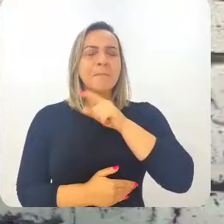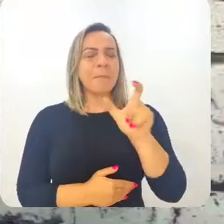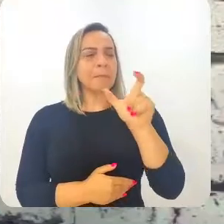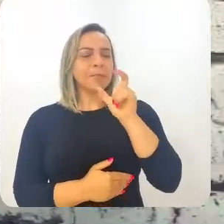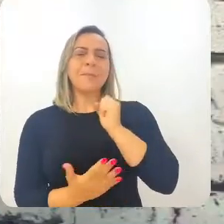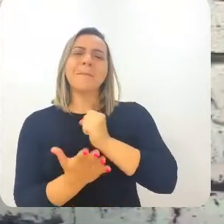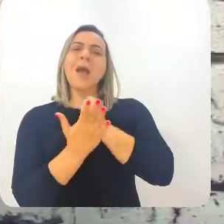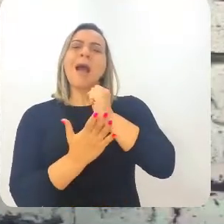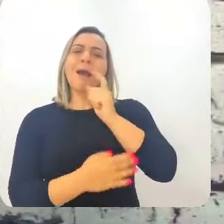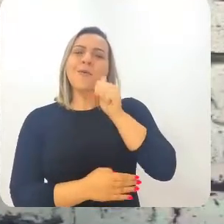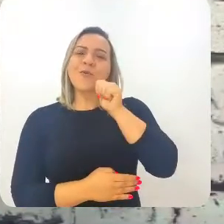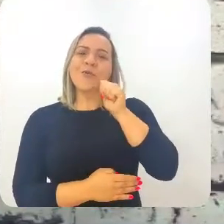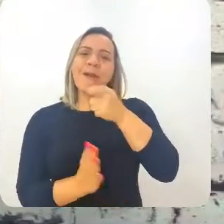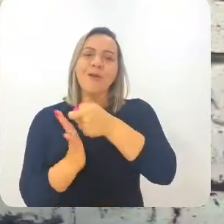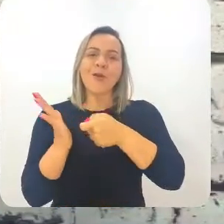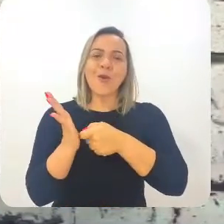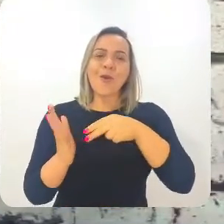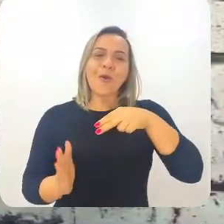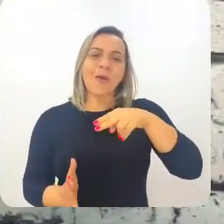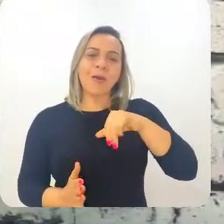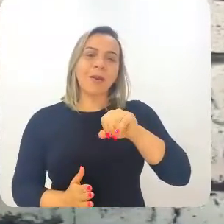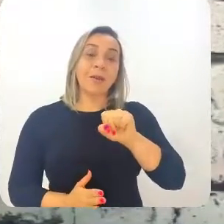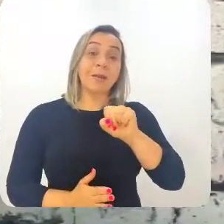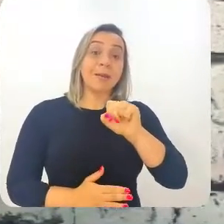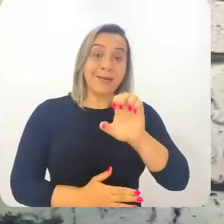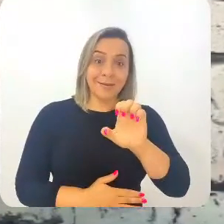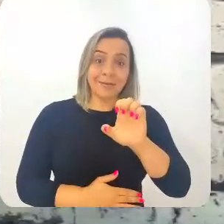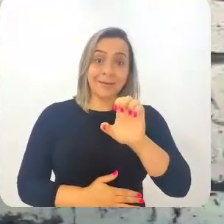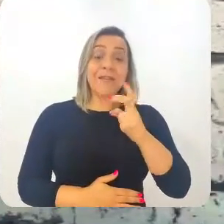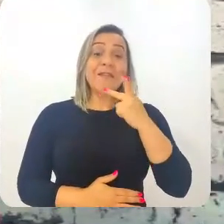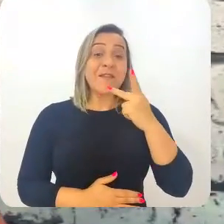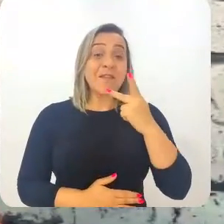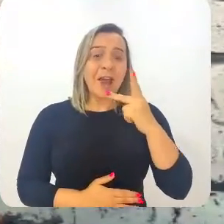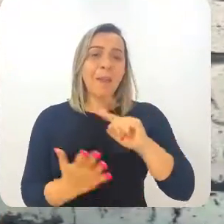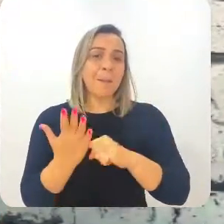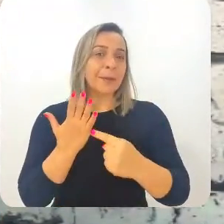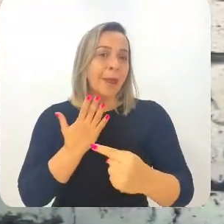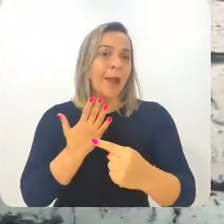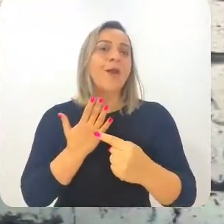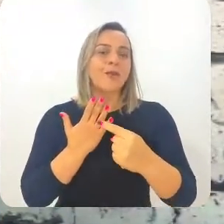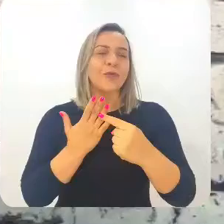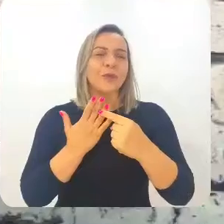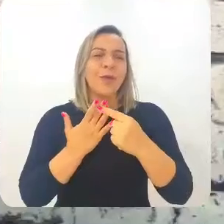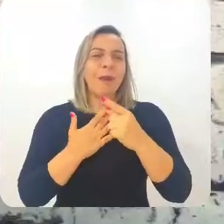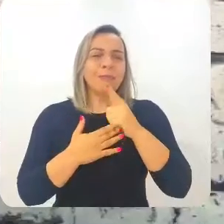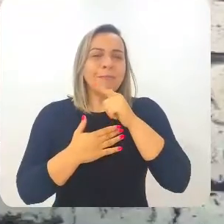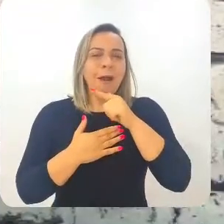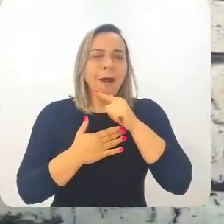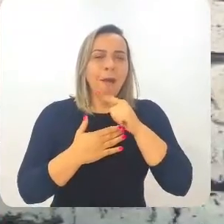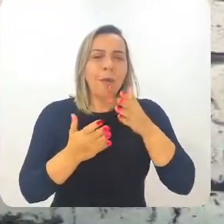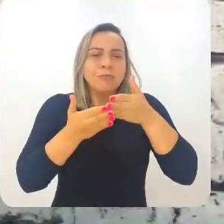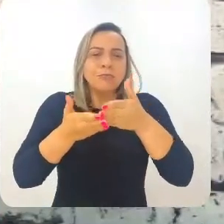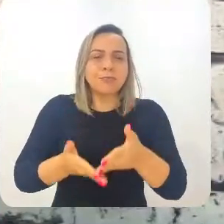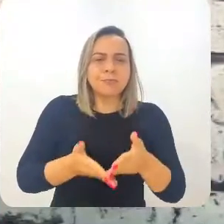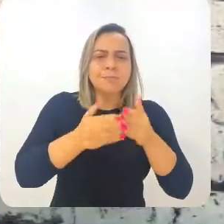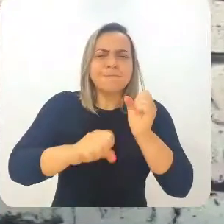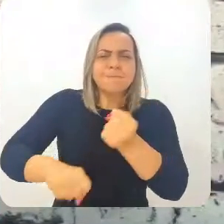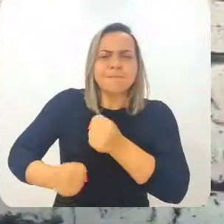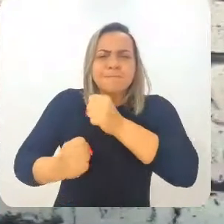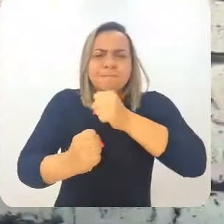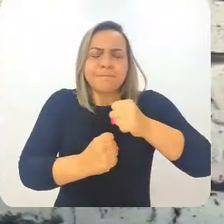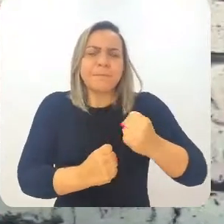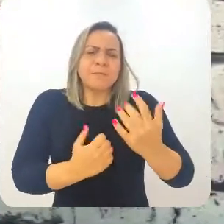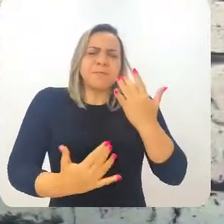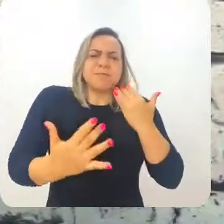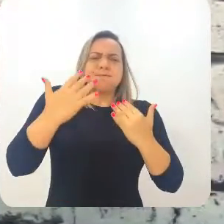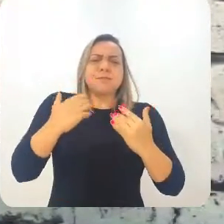Anise da Silveira, quando ela diz que para navegar contra a corrente é preciso condições raras, que